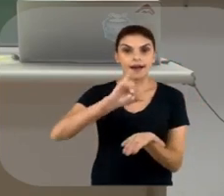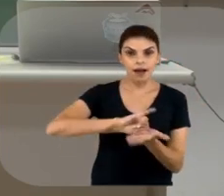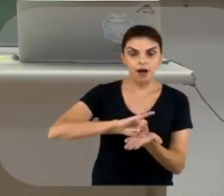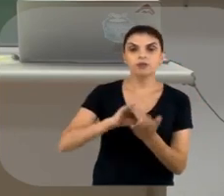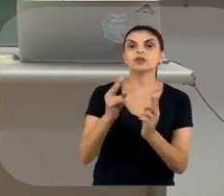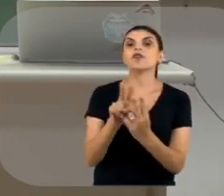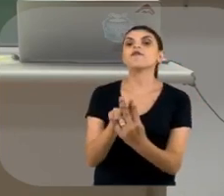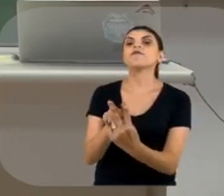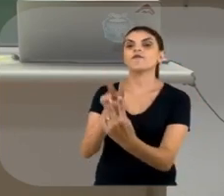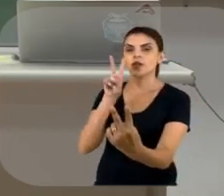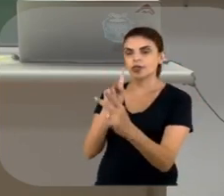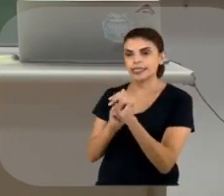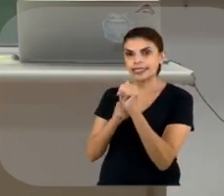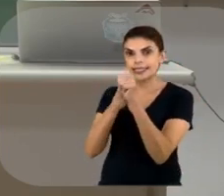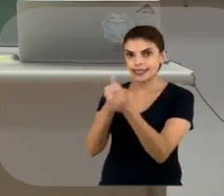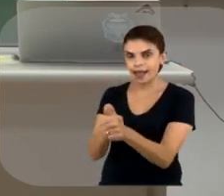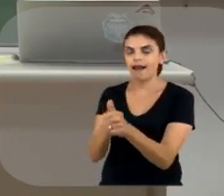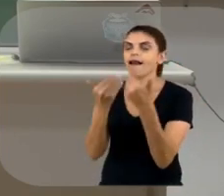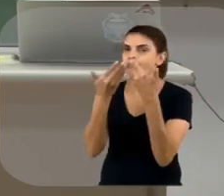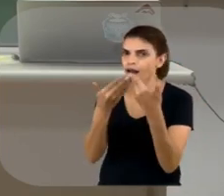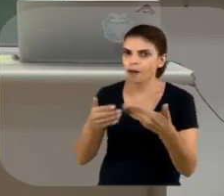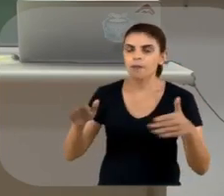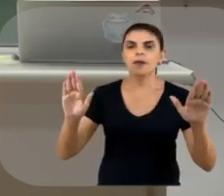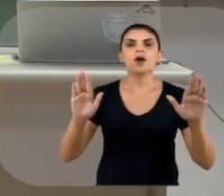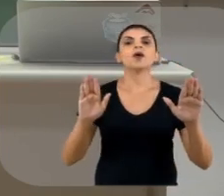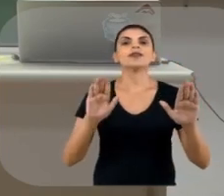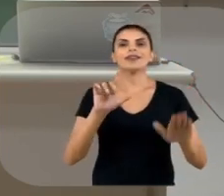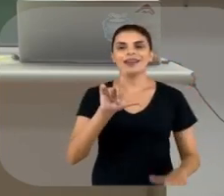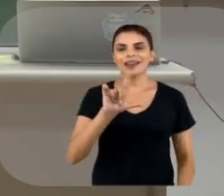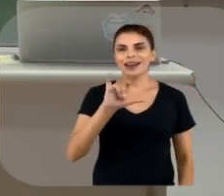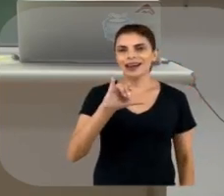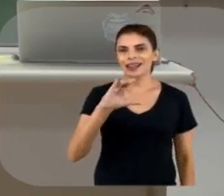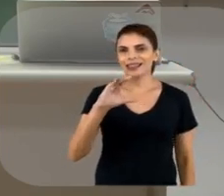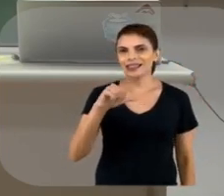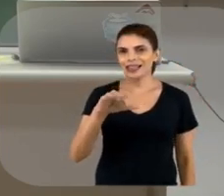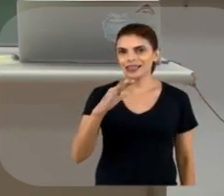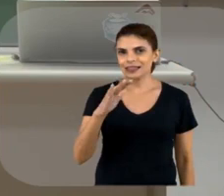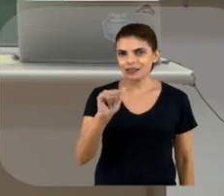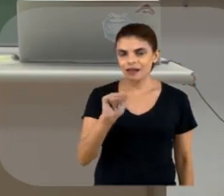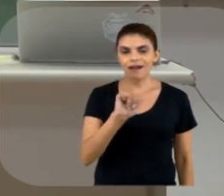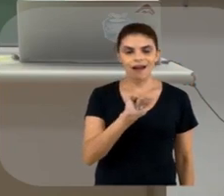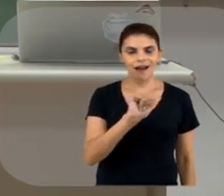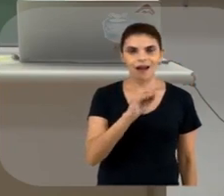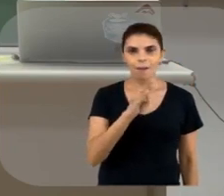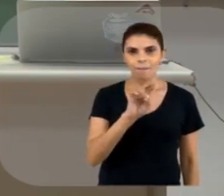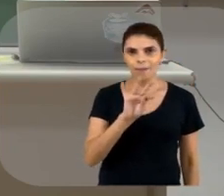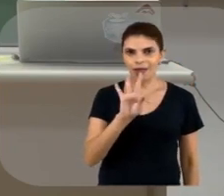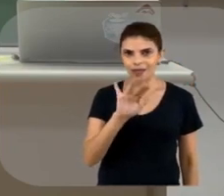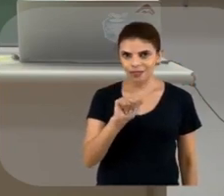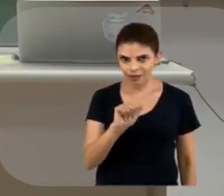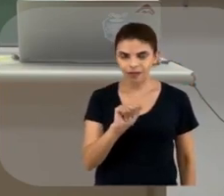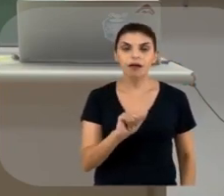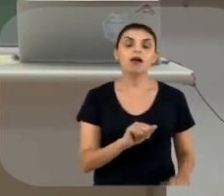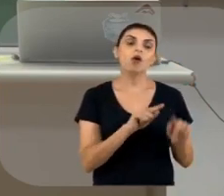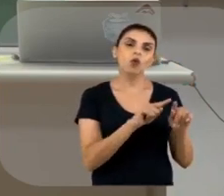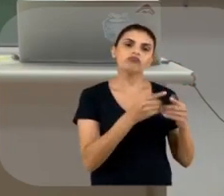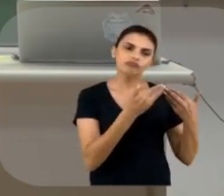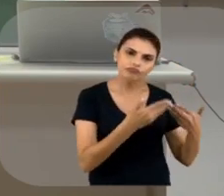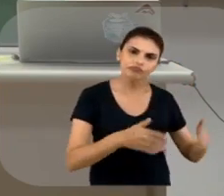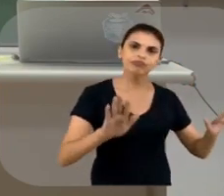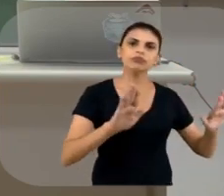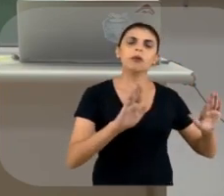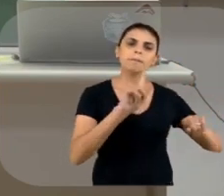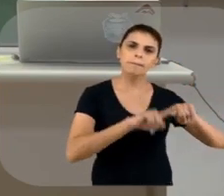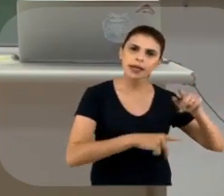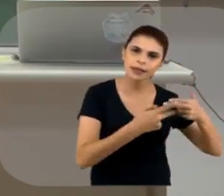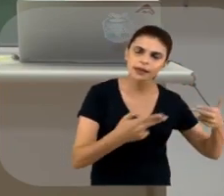virtual segue essa política, então é a questão da licença aberta, né, da permissão de reprodução,